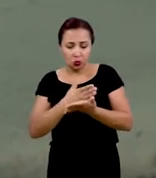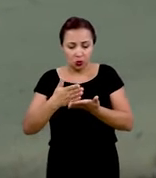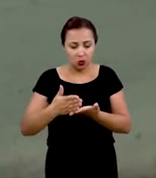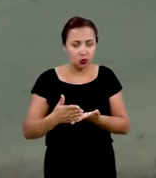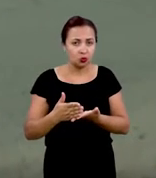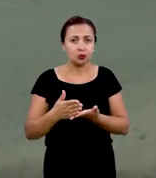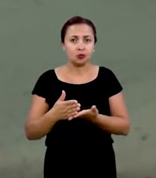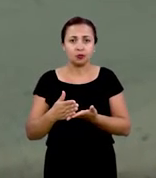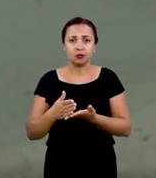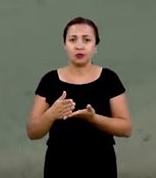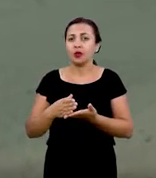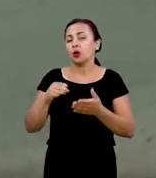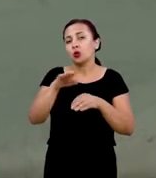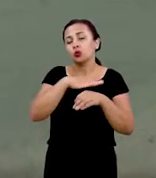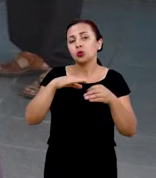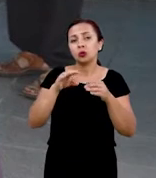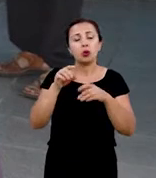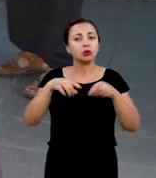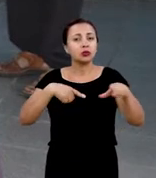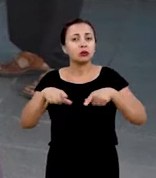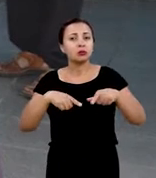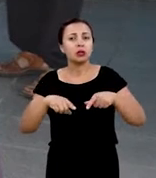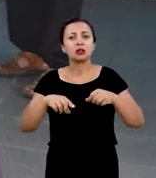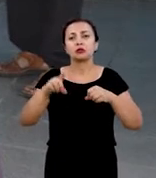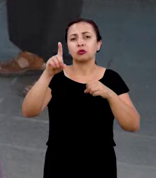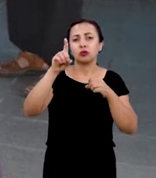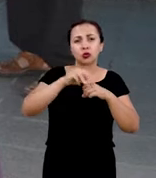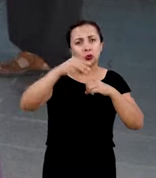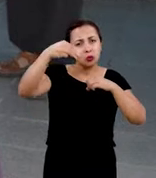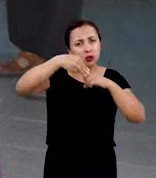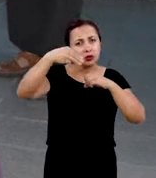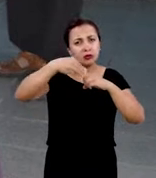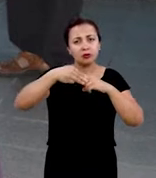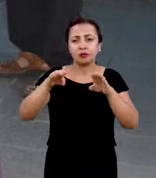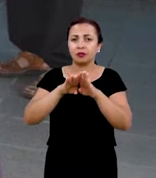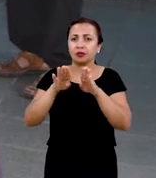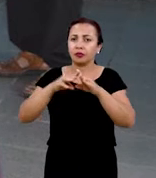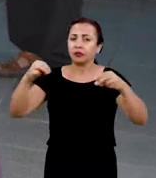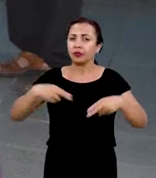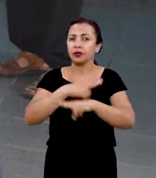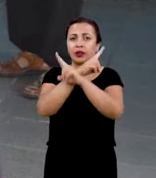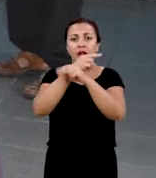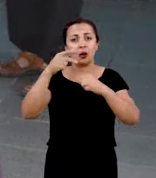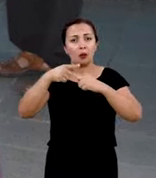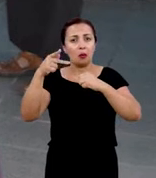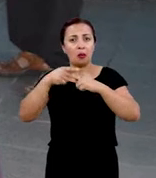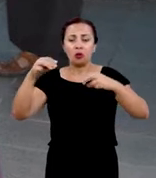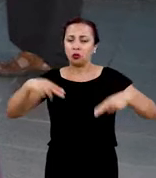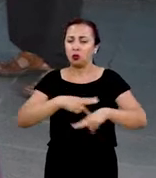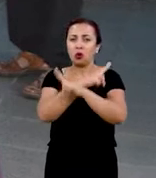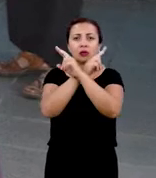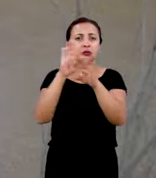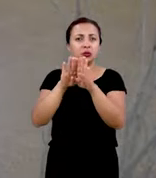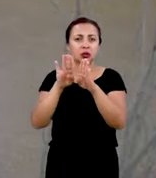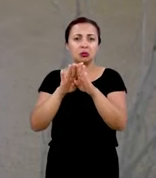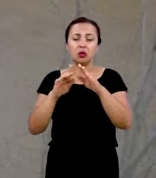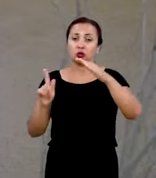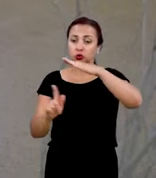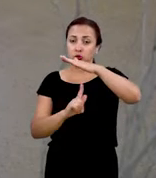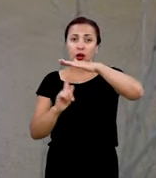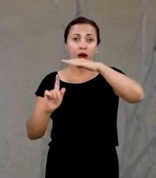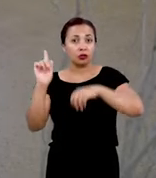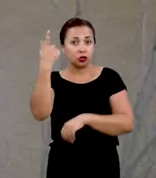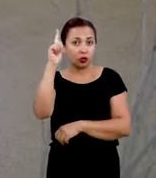partir de dissertações de mestrado em programas de pós-graduação da UERN, né, principalmente o programa de pós-graduação em Geografia, programa